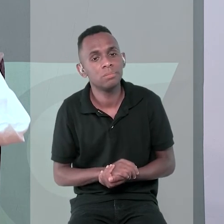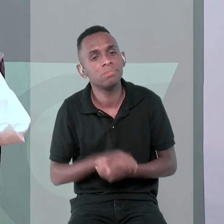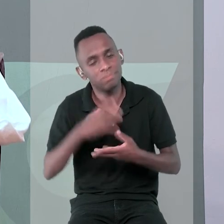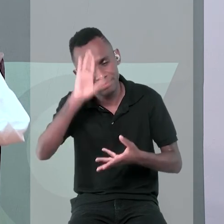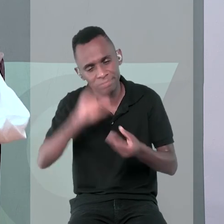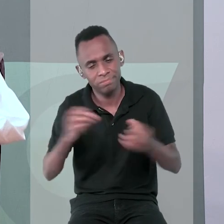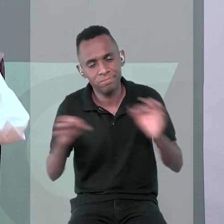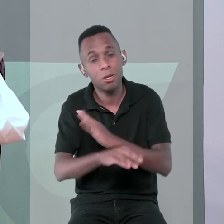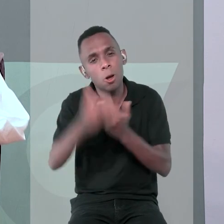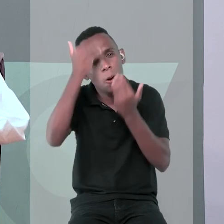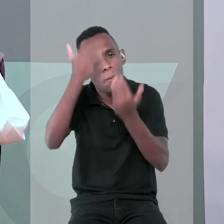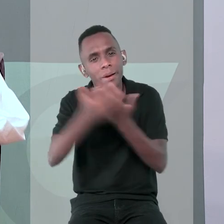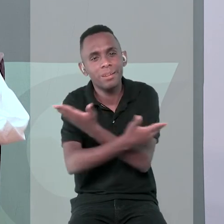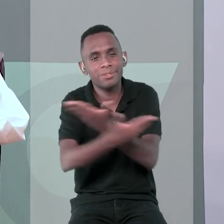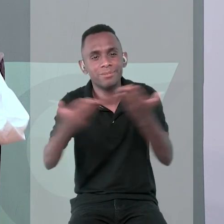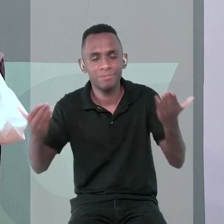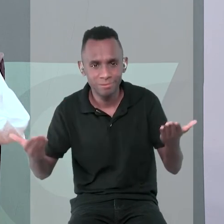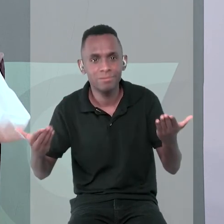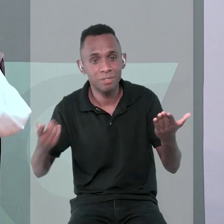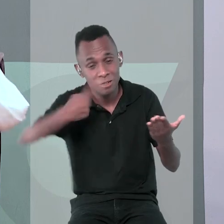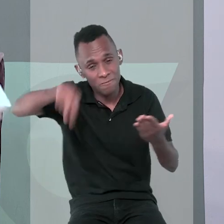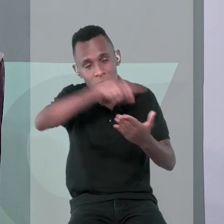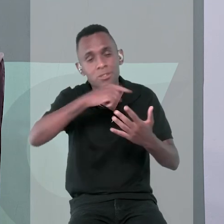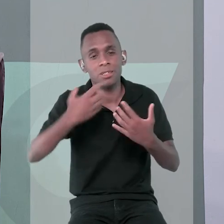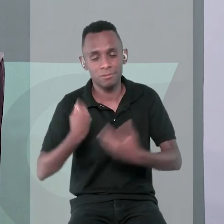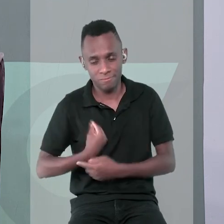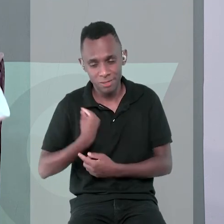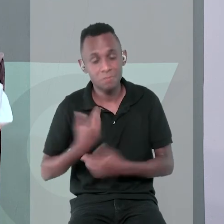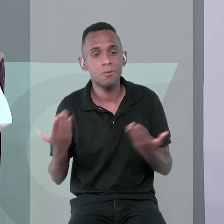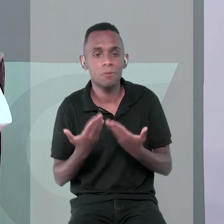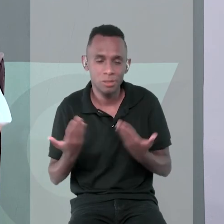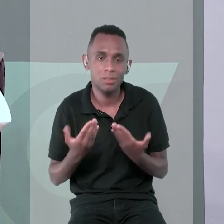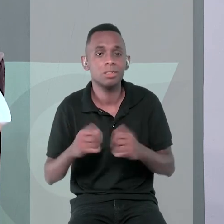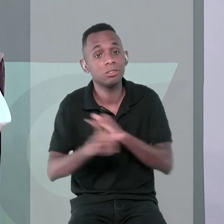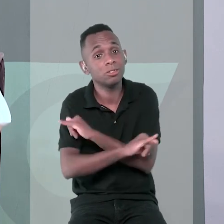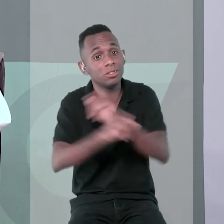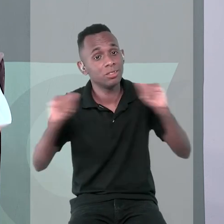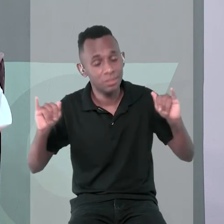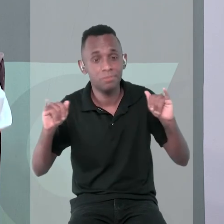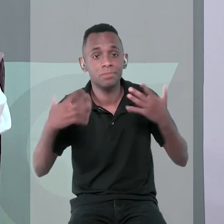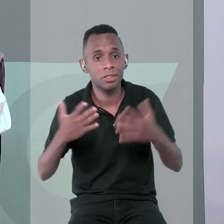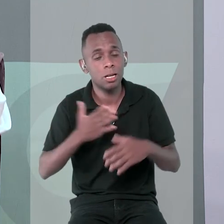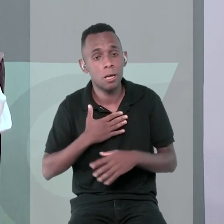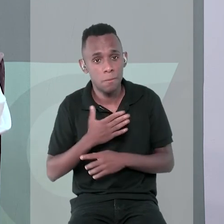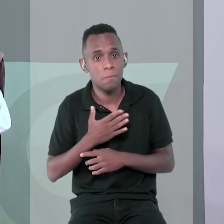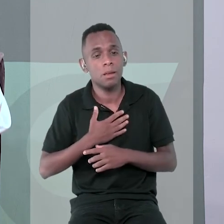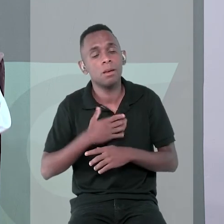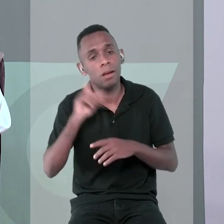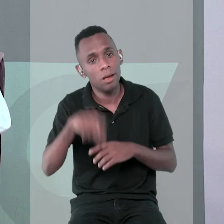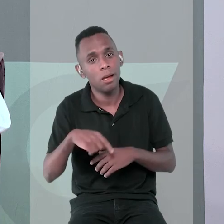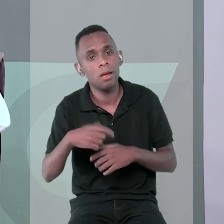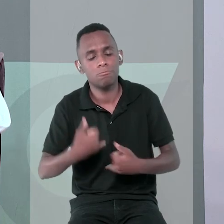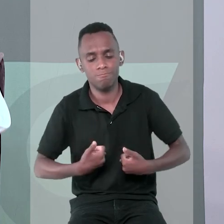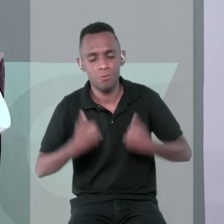É isso, queridos. Eu queria agradecê-los por estarem aqui e dizer que o meu lugar é